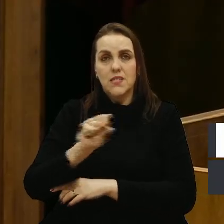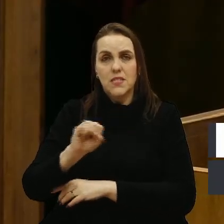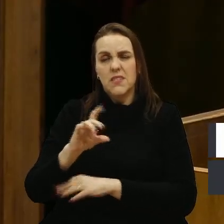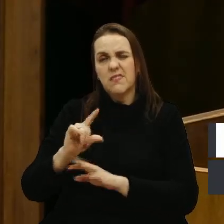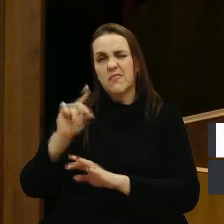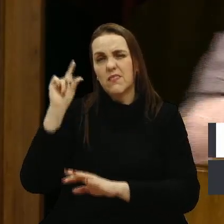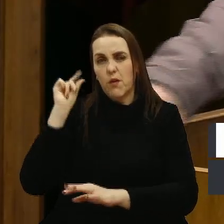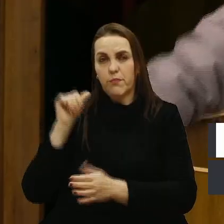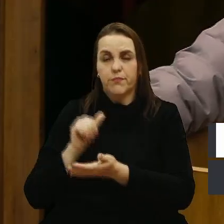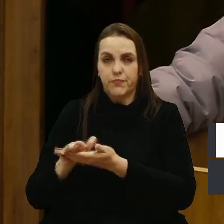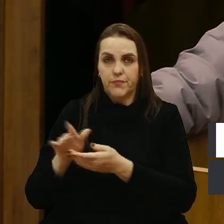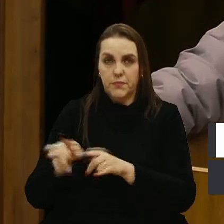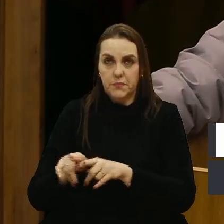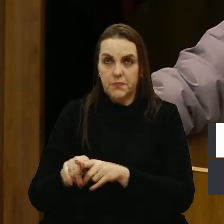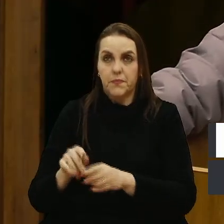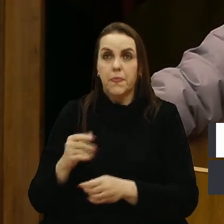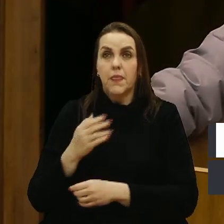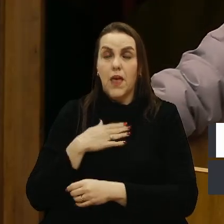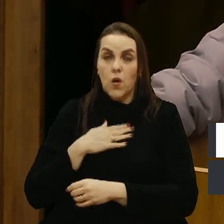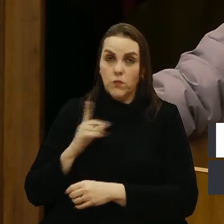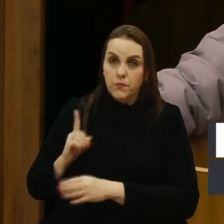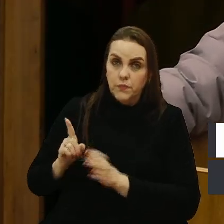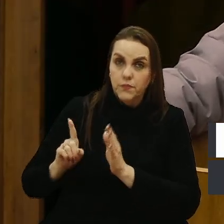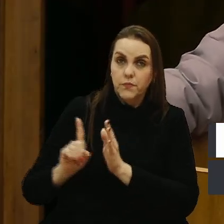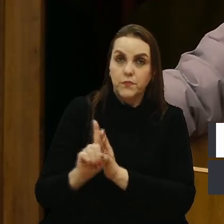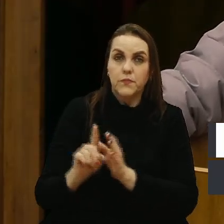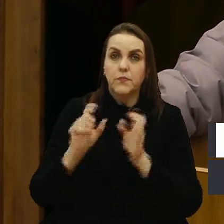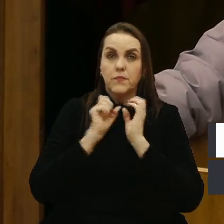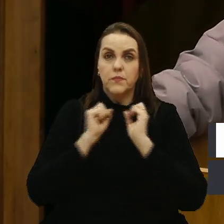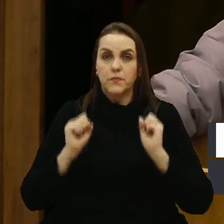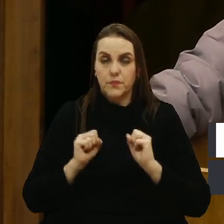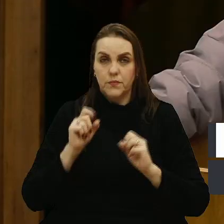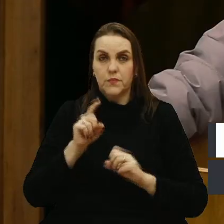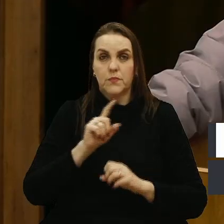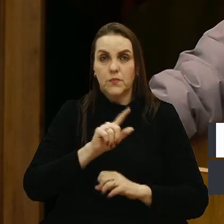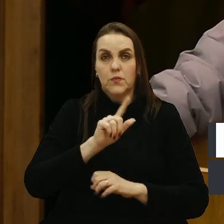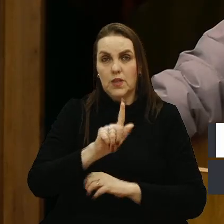secretaria do secretário Galafassi após a exoneração dele,